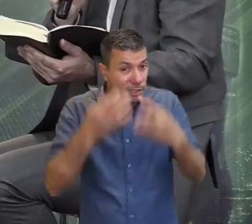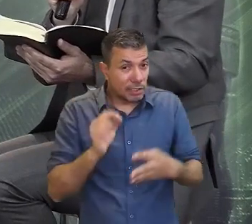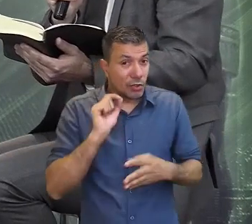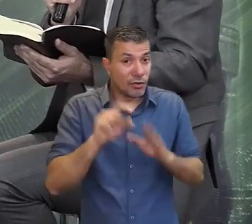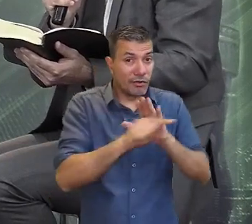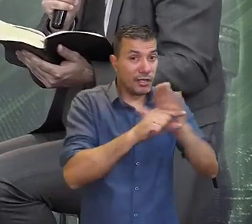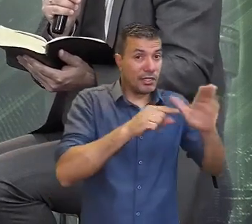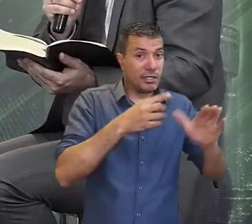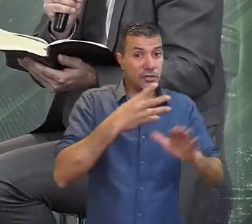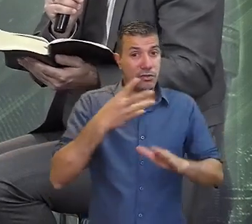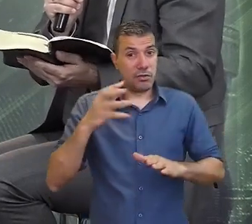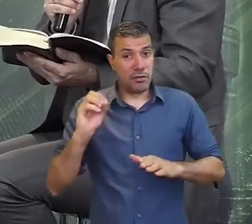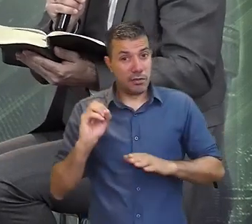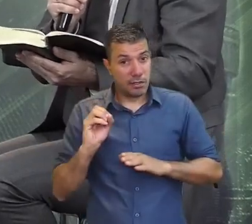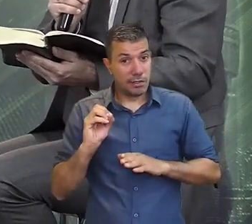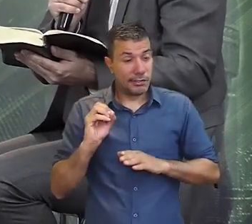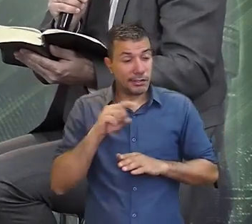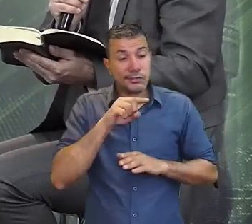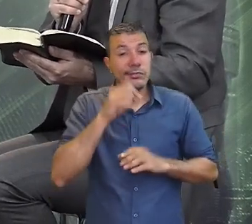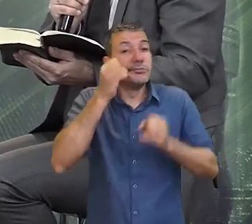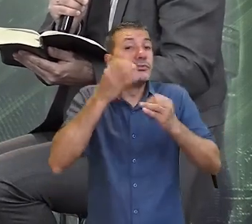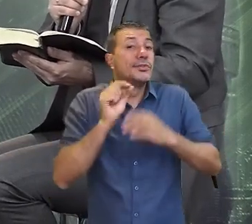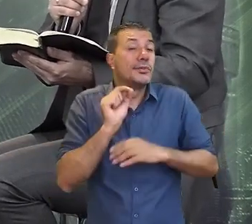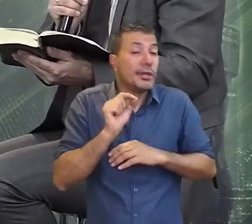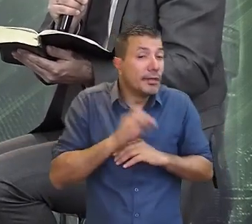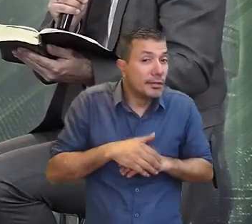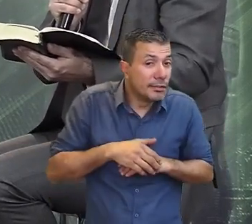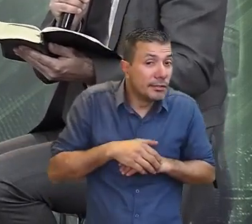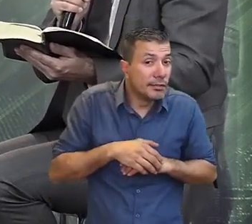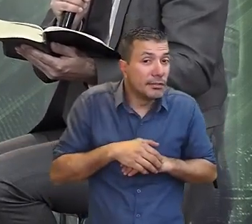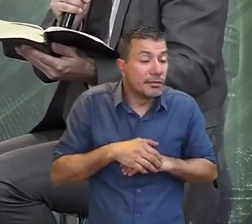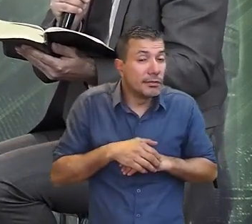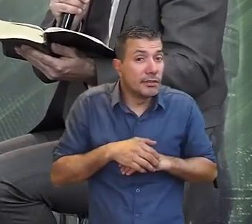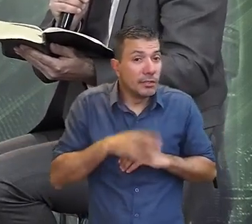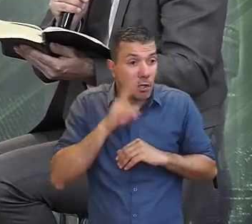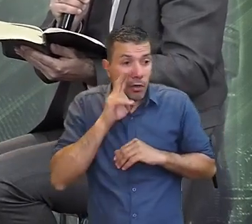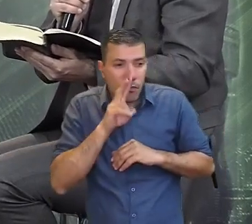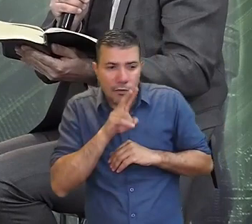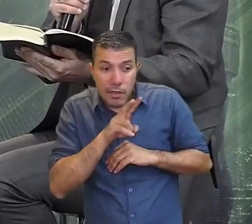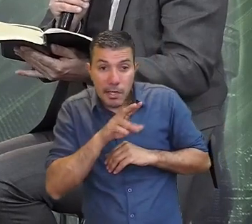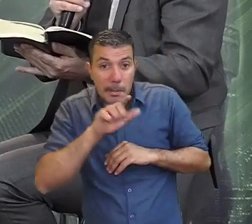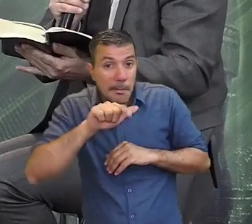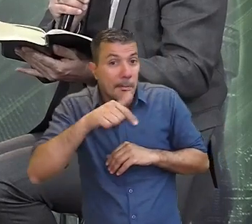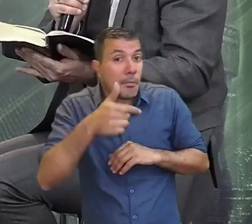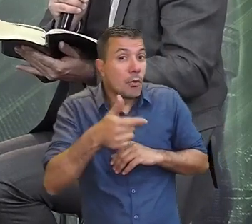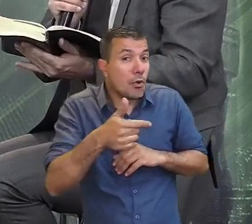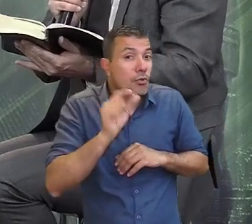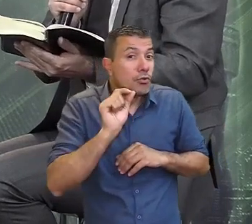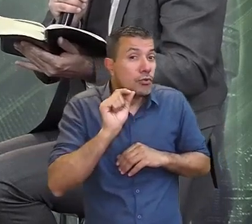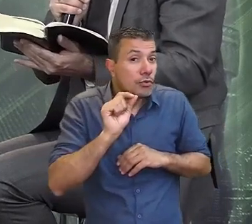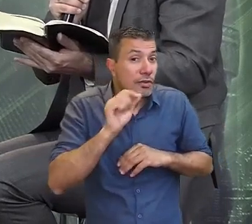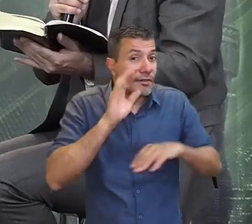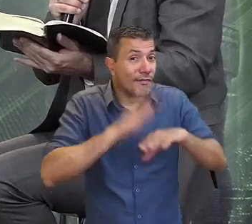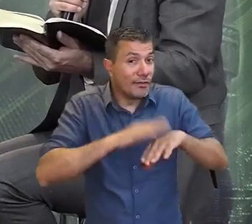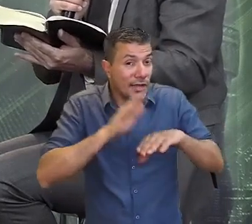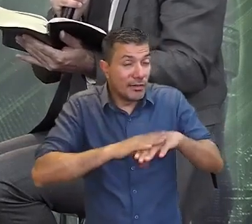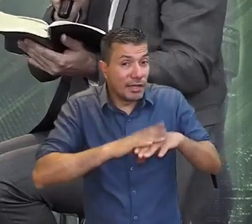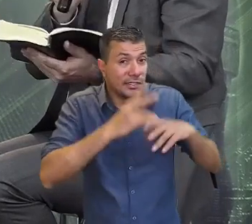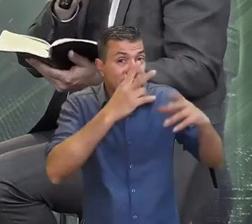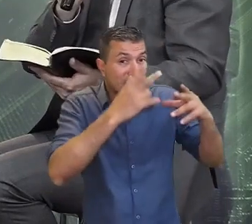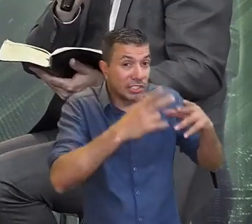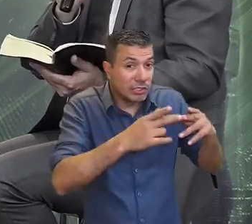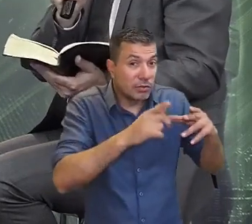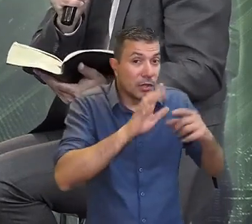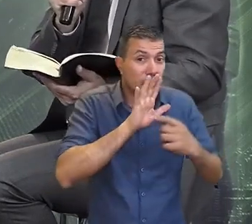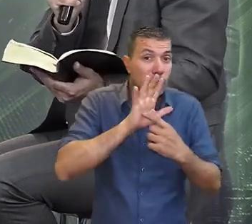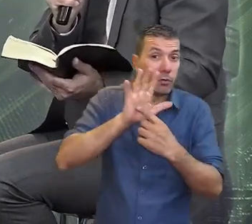no versículo 40, lá é dito o seguinte: vê, pois, que faça segundo o modelo que te